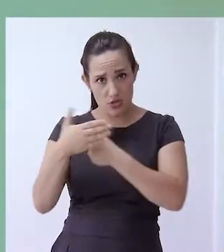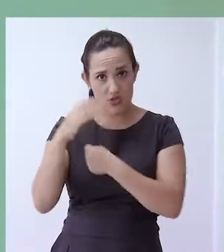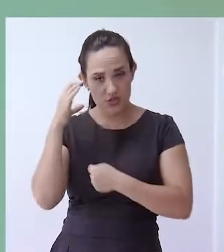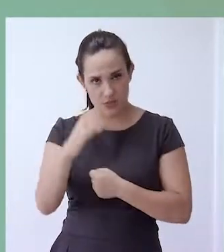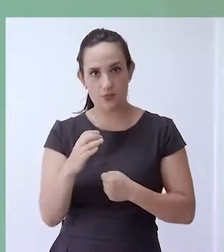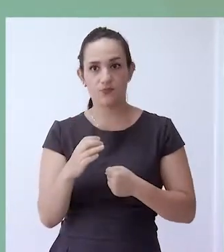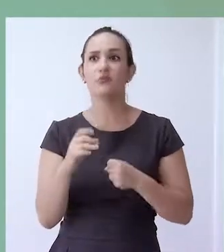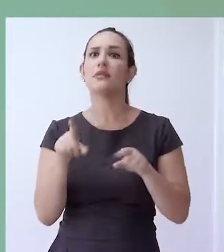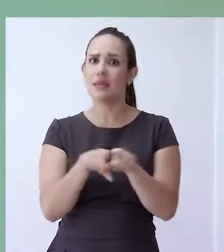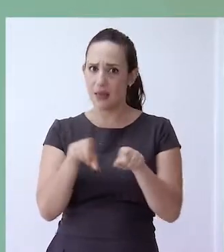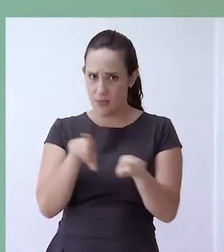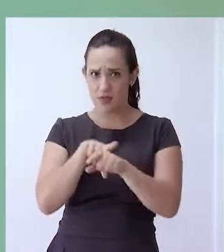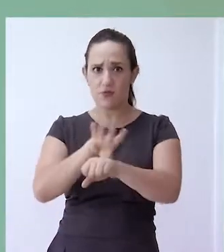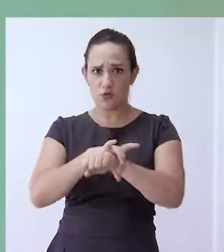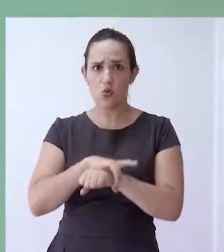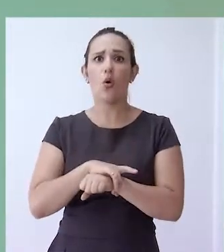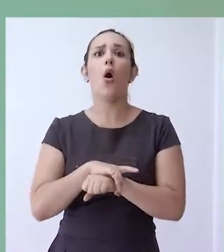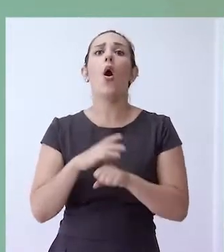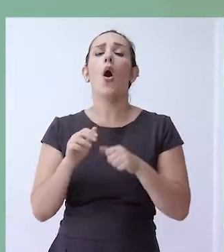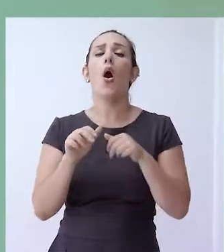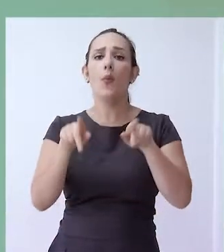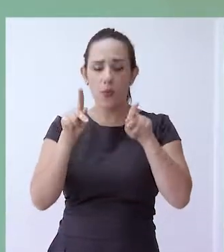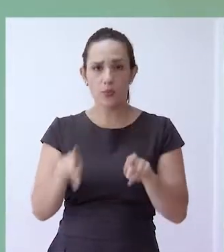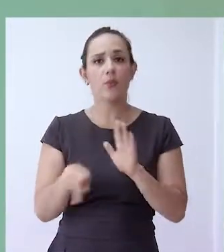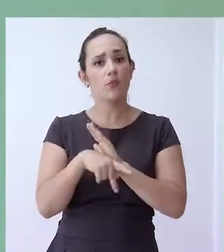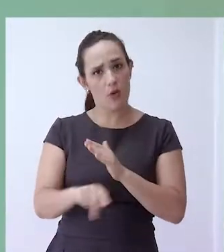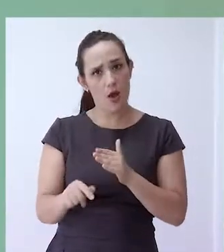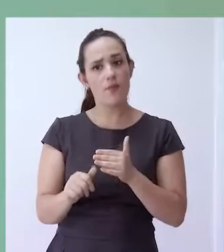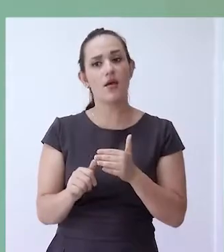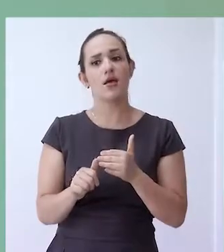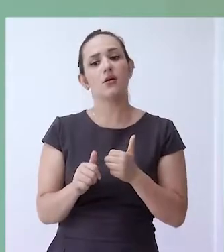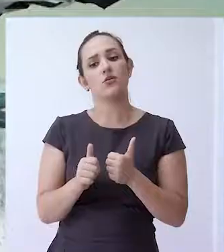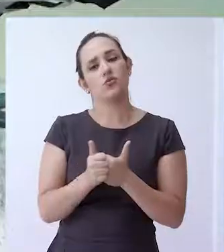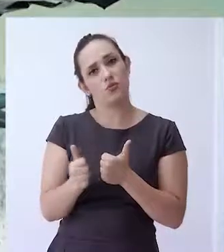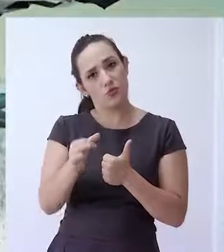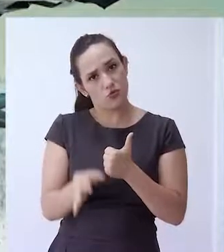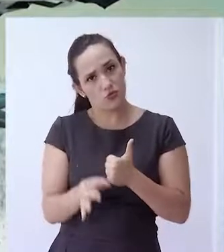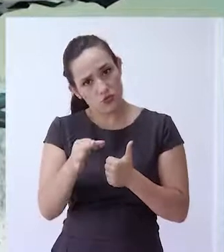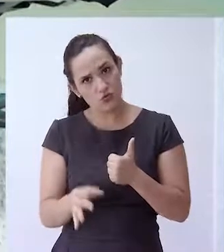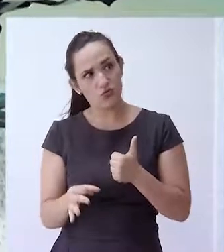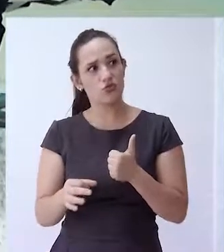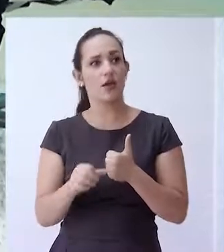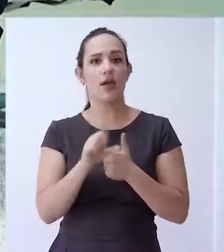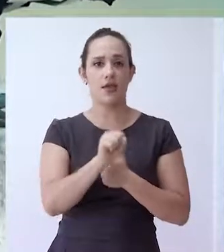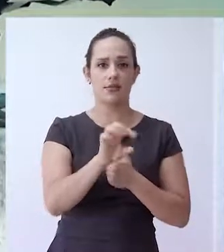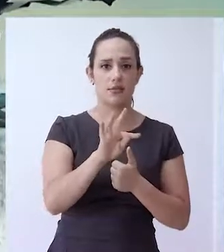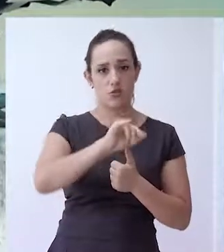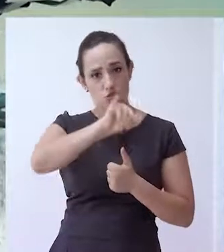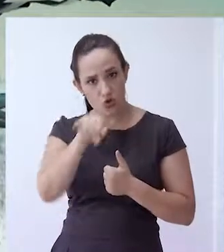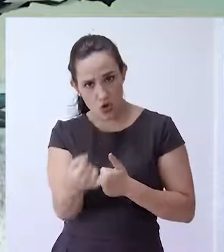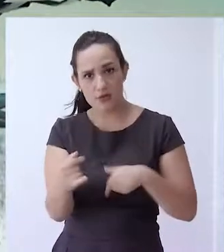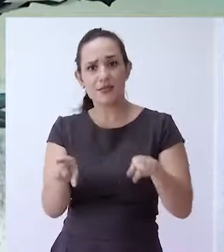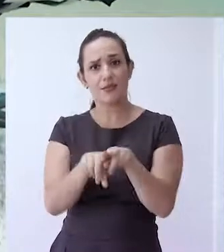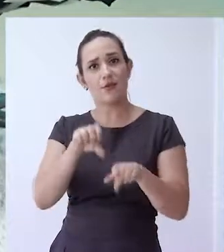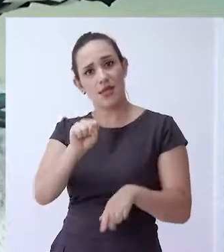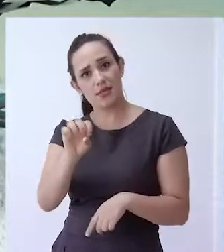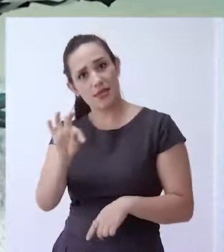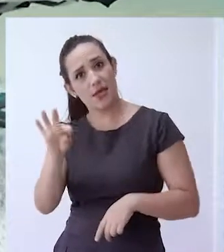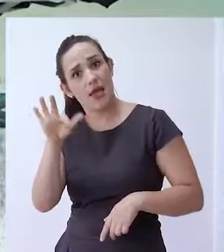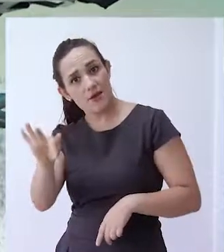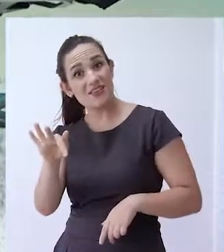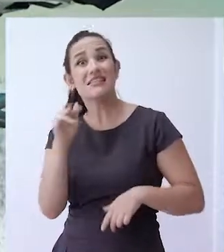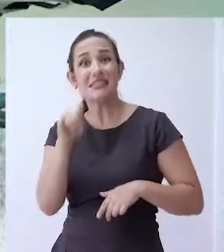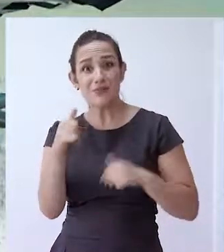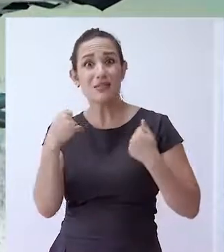Tribunal de Justiça, ao Superior Tribunal de Justiça e ao Supremo Tribunal Federal. Ou seja, levam essas situações em favor dos